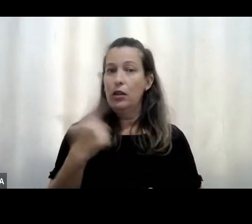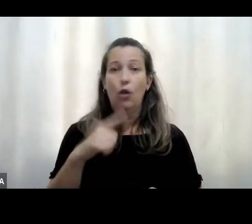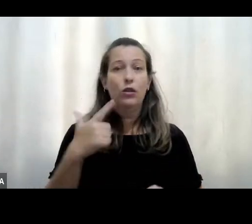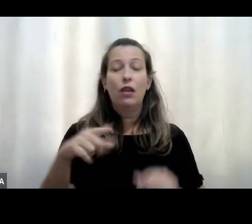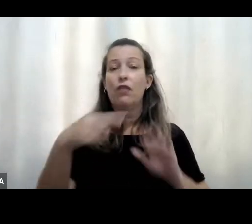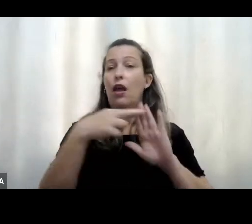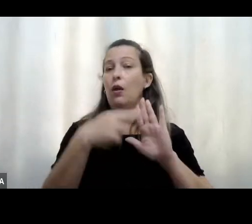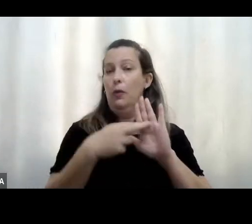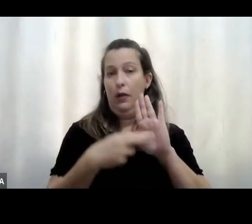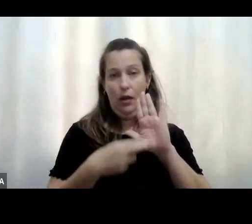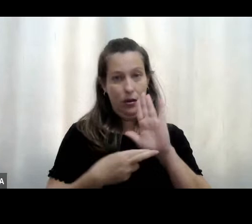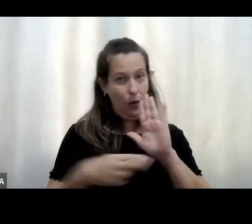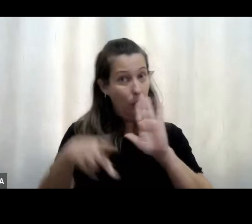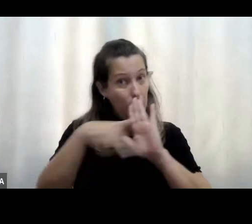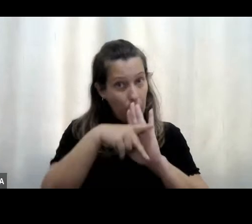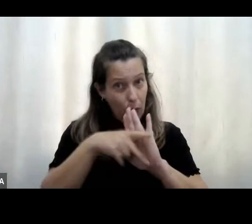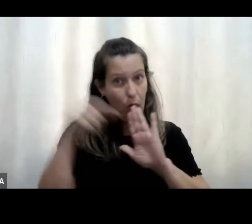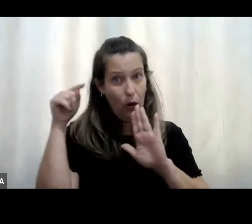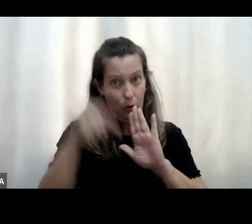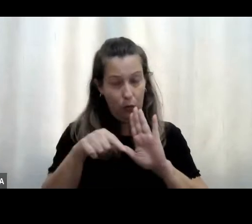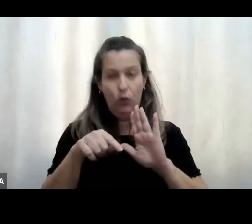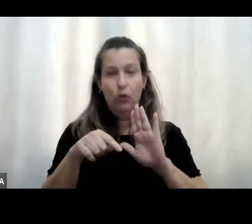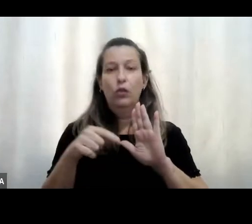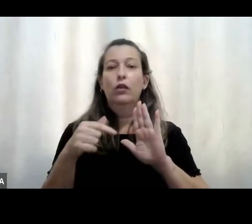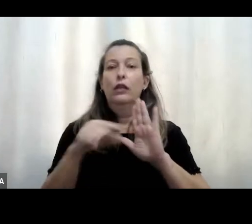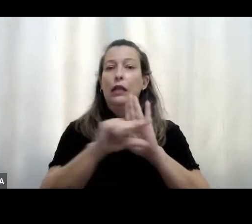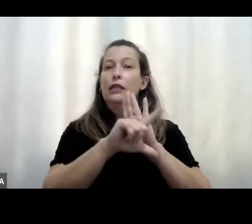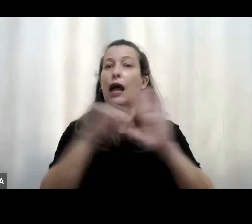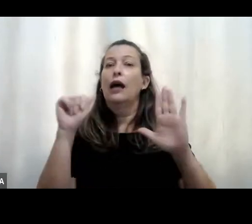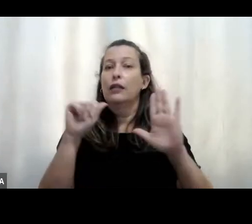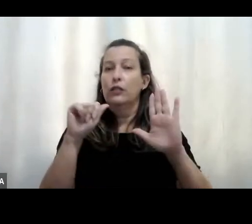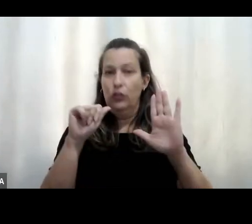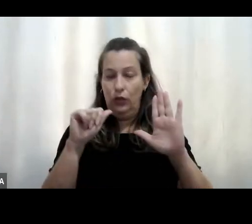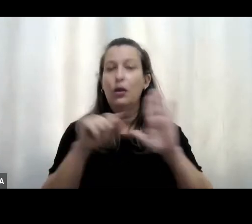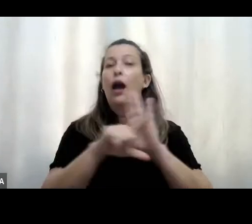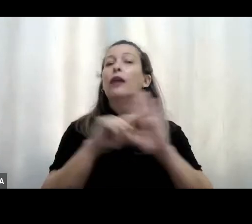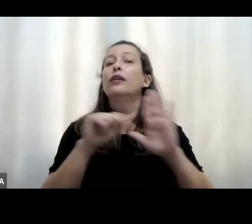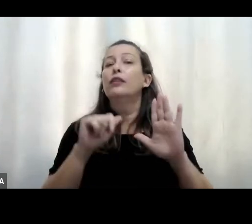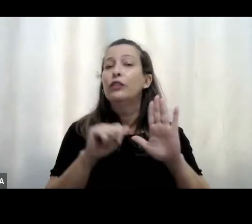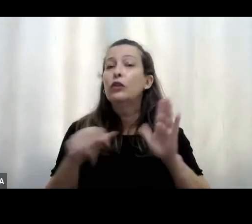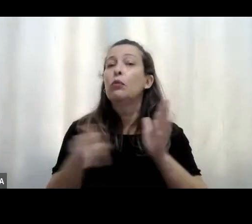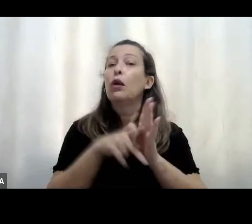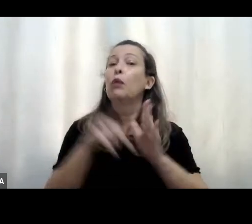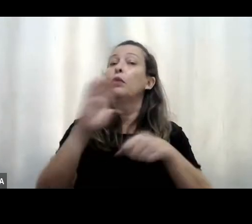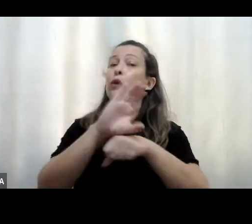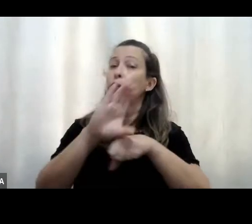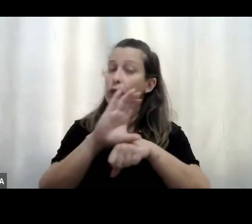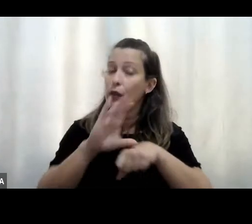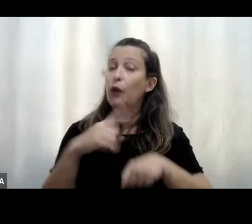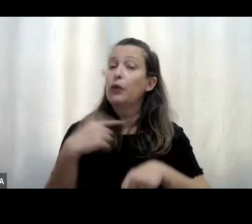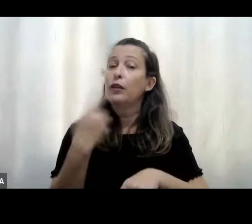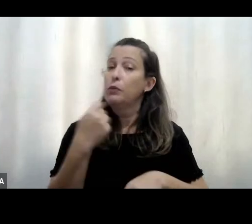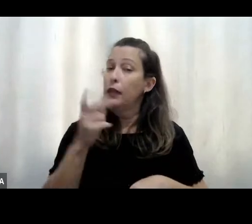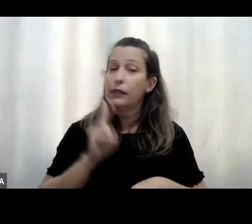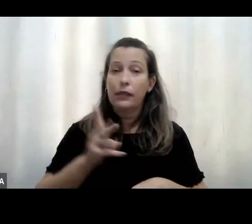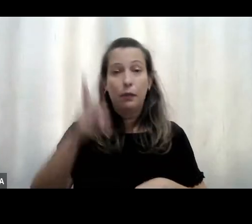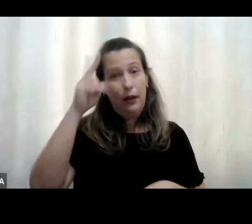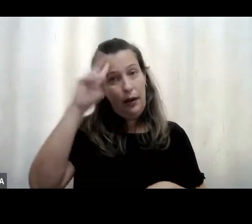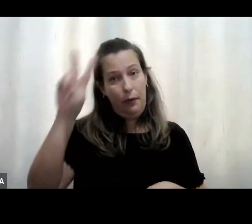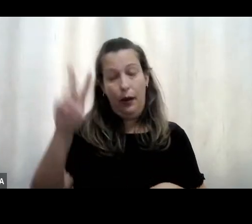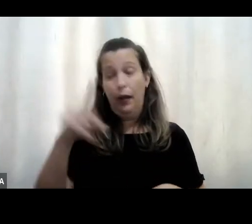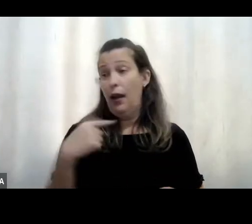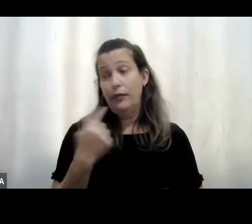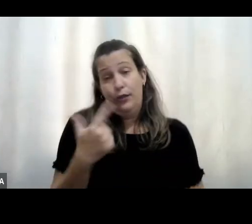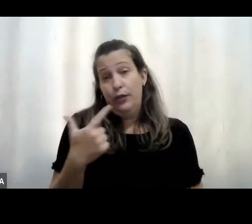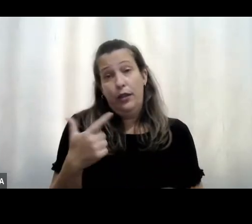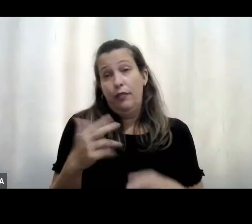regulamentação desse artigo da Constituição, essa informação que todos nós precisamos sempre lembrar, né? E não tivemos por motivos óbvios, porque